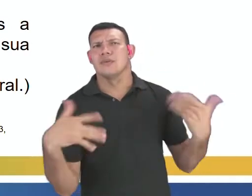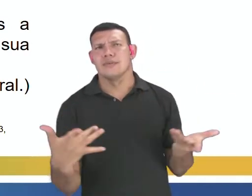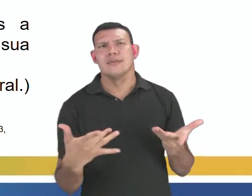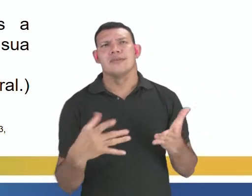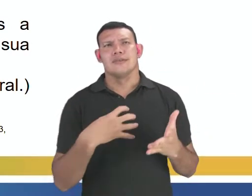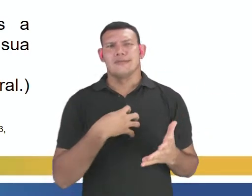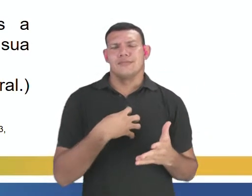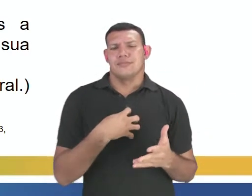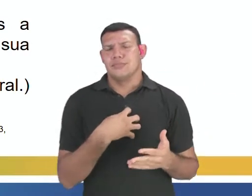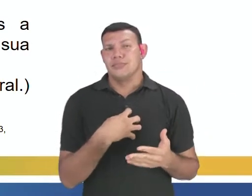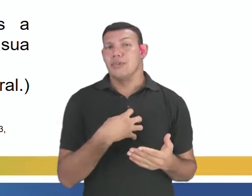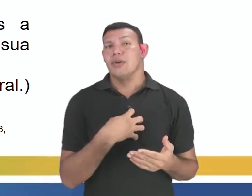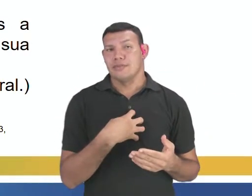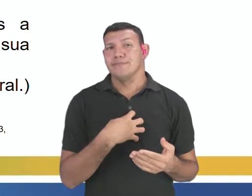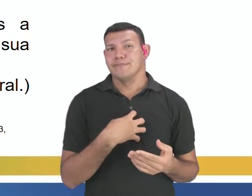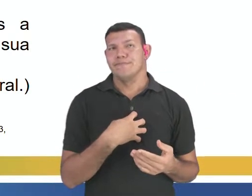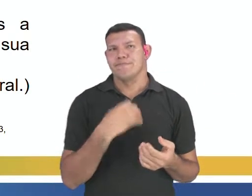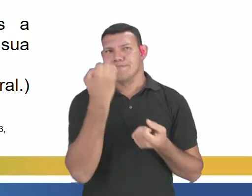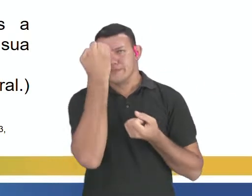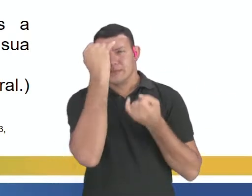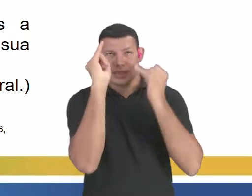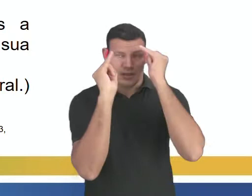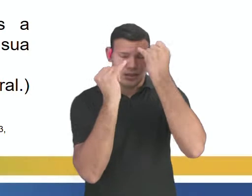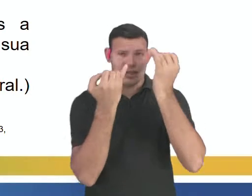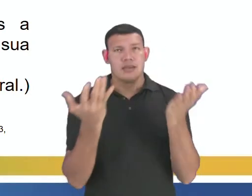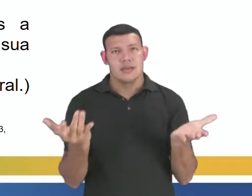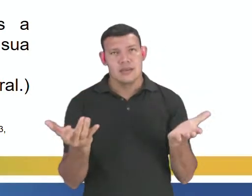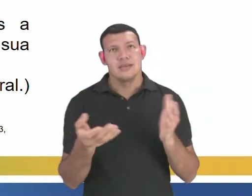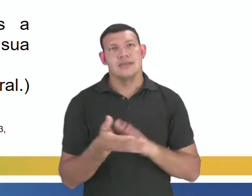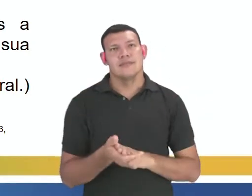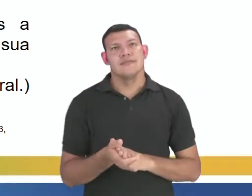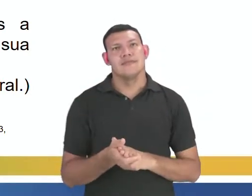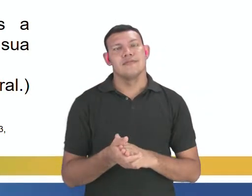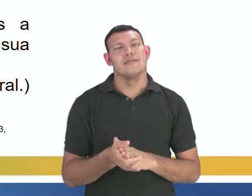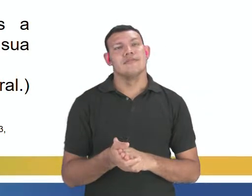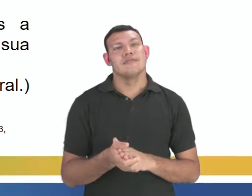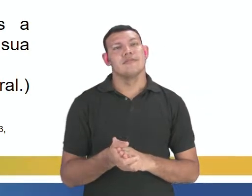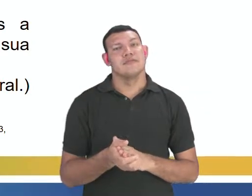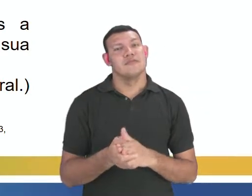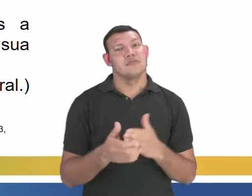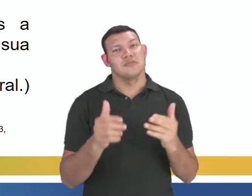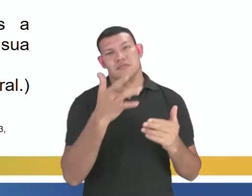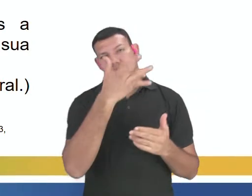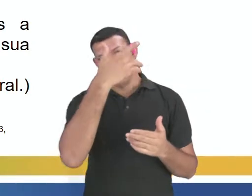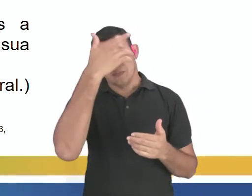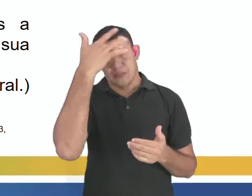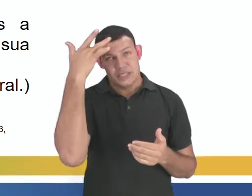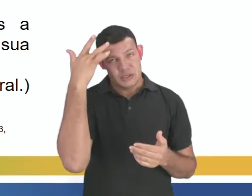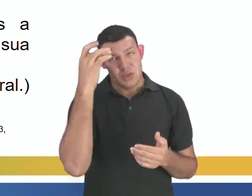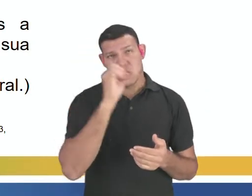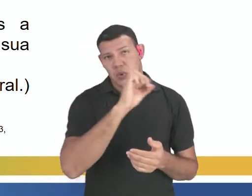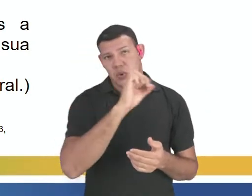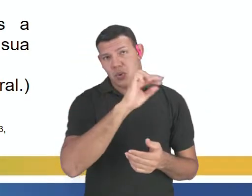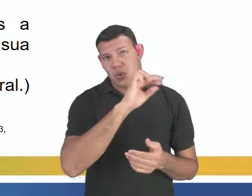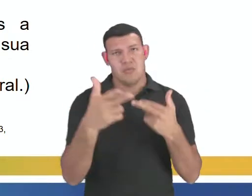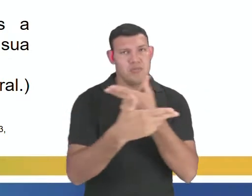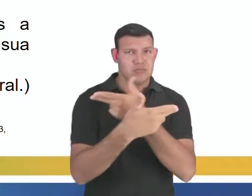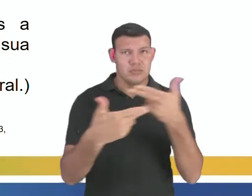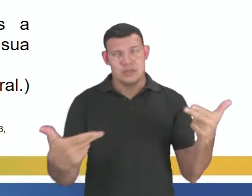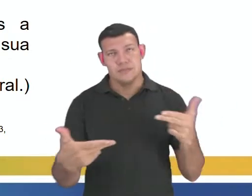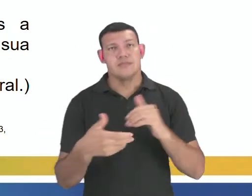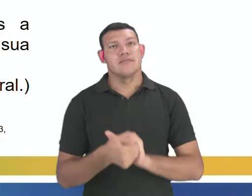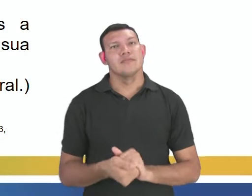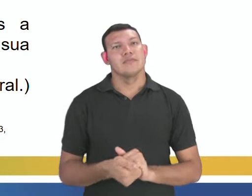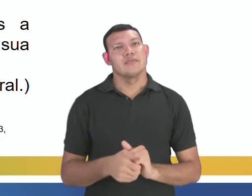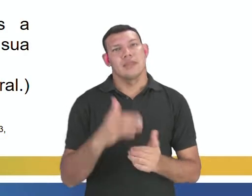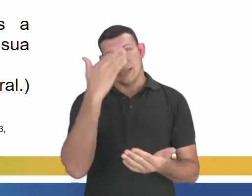de ver pessoal, ou seja, uma ideia, é um juízo que se forma de alguém ou de alguma coisa, ou pode ser também uma adesão pessoal ao que se